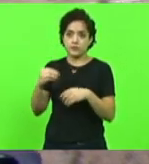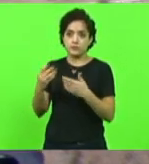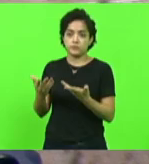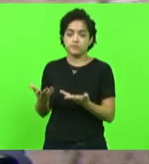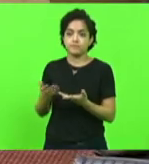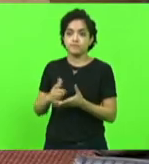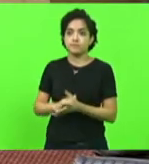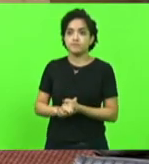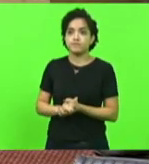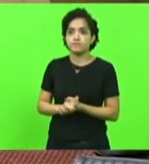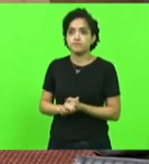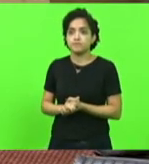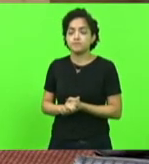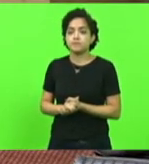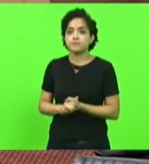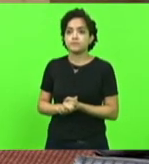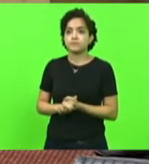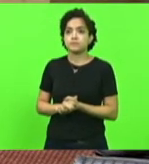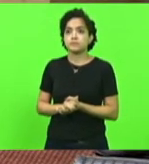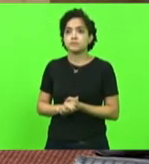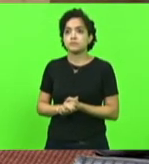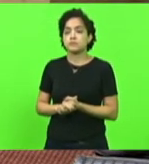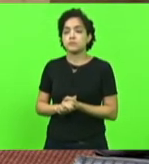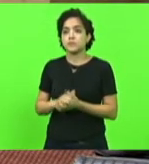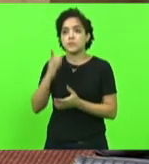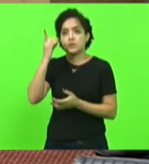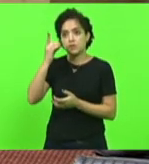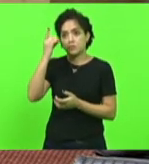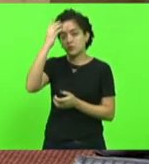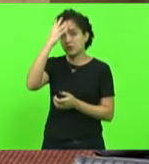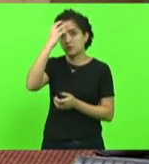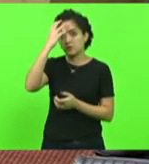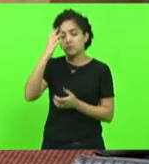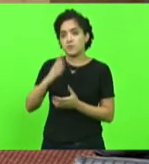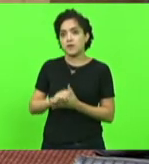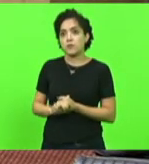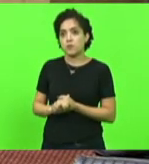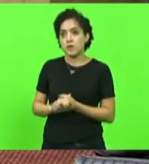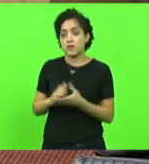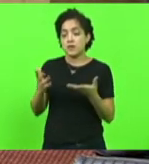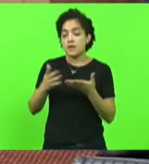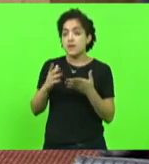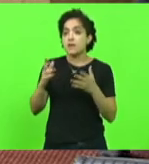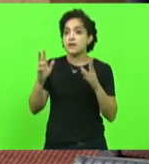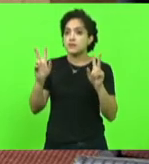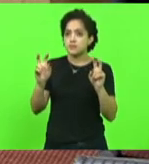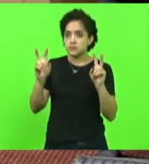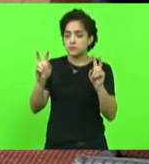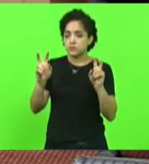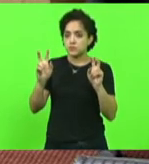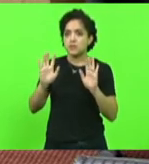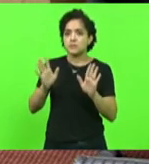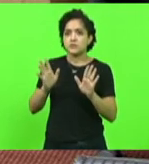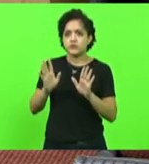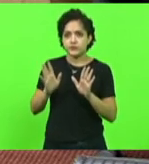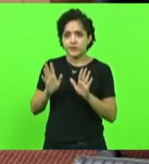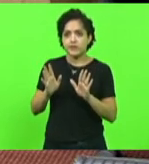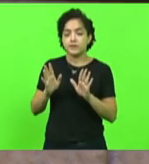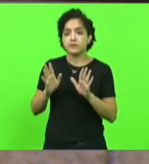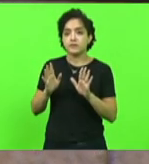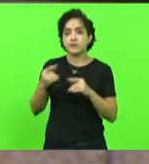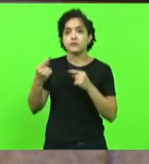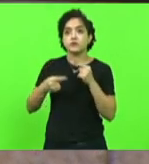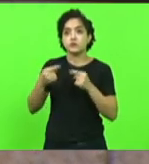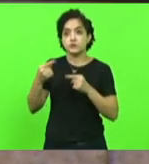Deputado Ismael dos Santos. Senhor presidente, senhores deputados, senhores deputados, esse é um tema que já vem a tempo na